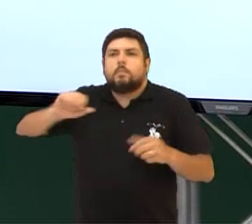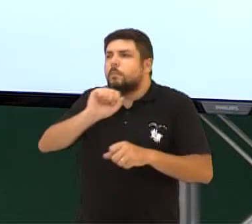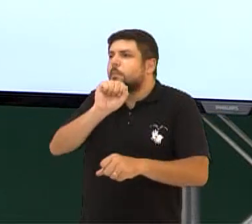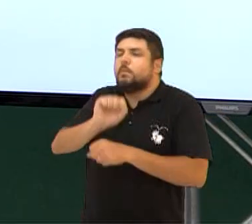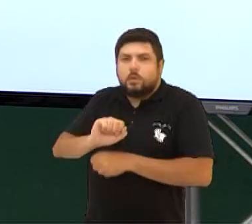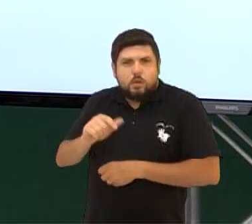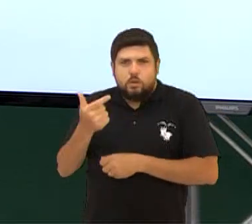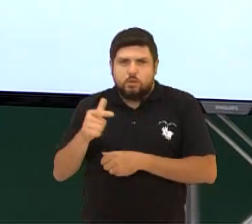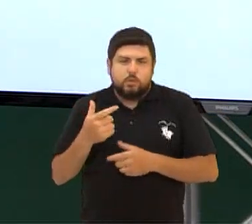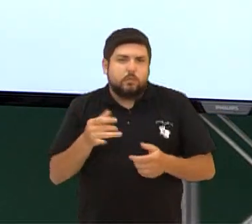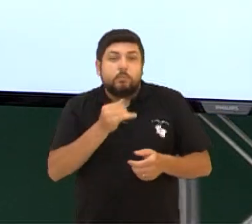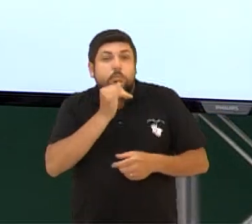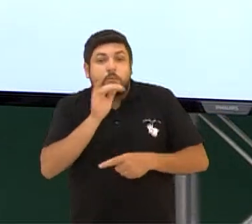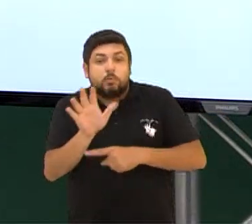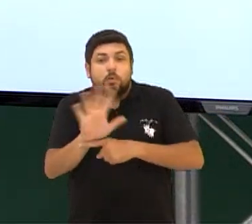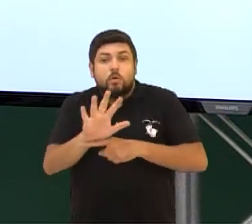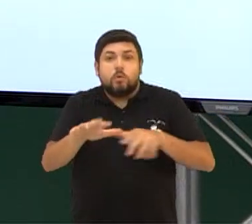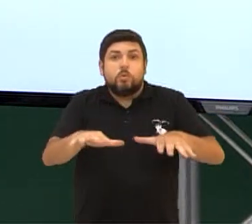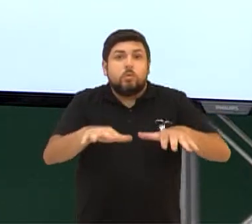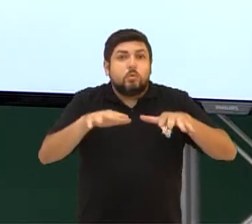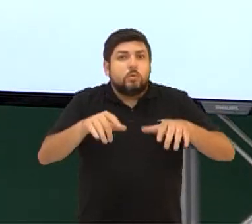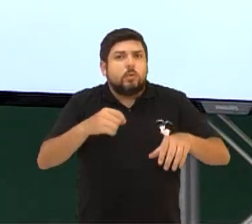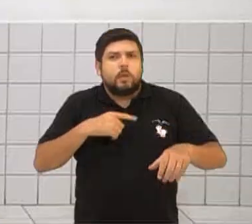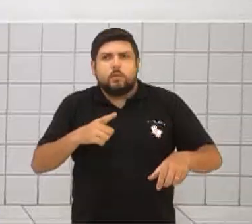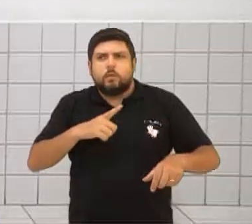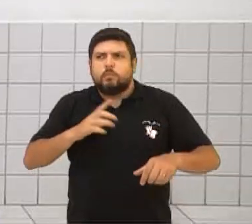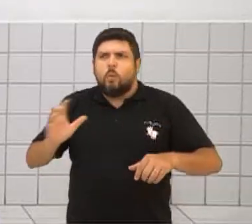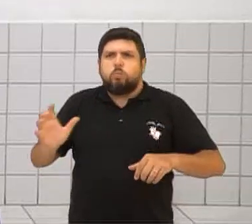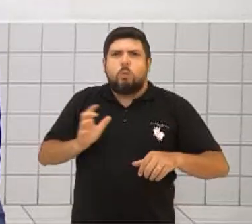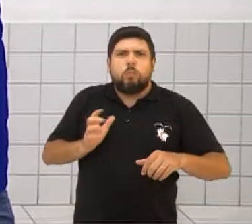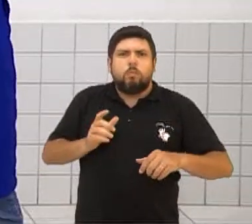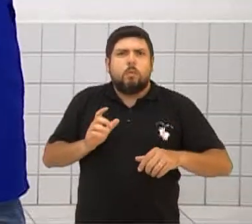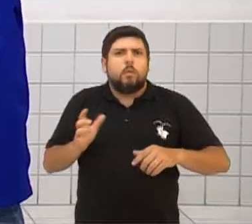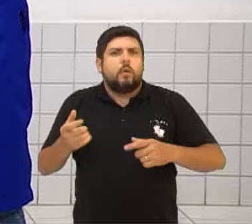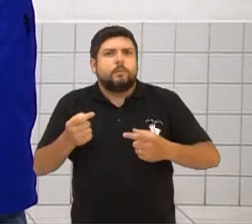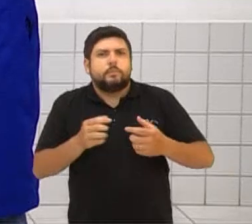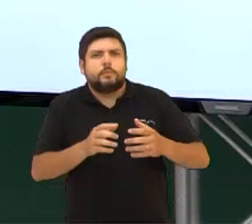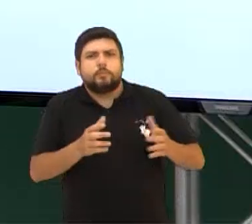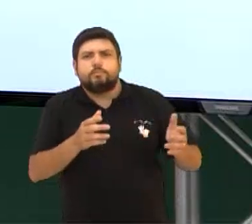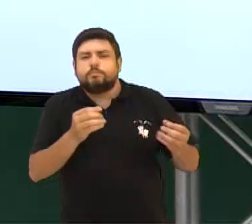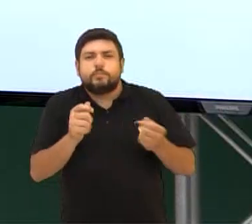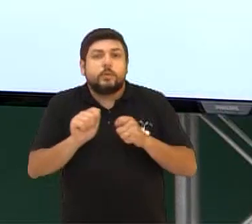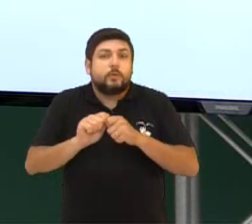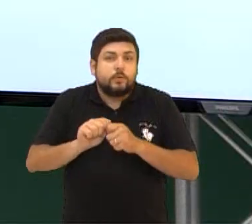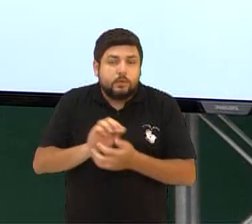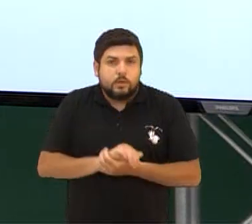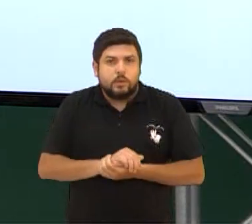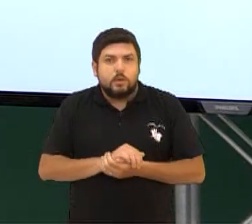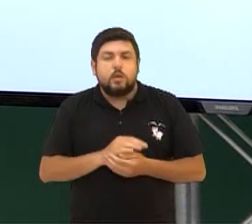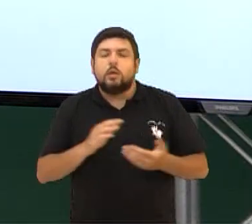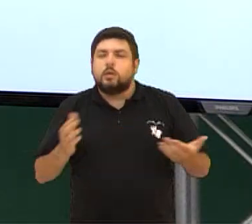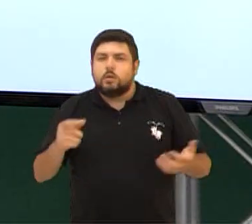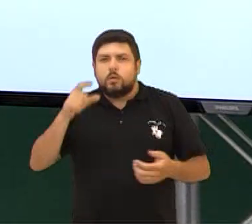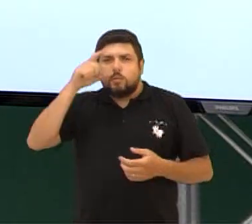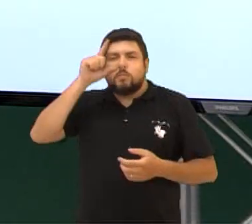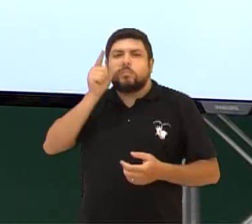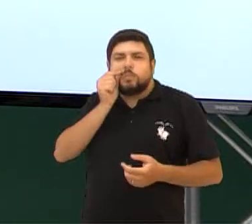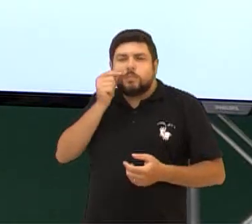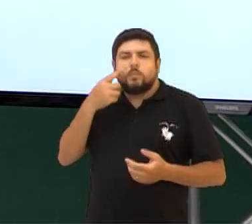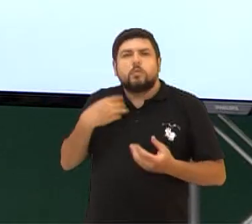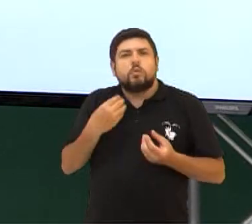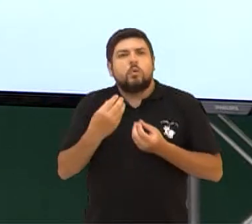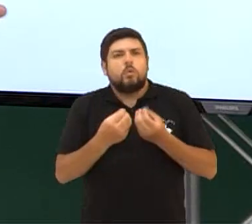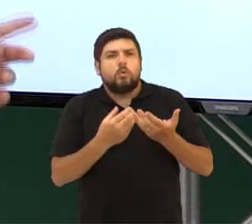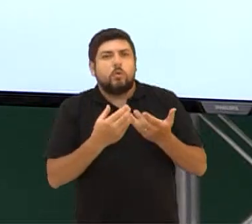firme e forte, cada vez com mais dinheiro. Se aprimorando mais, né? Exato. Então o Benjamin vai fazer essa crítica aqui, que